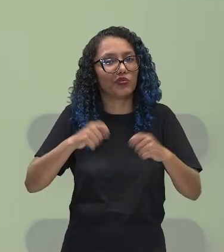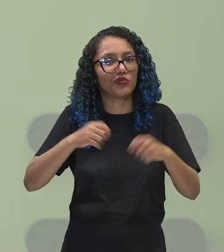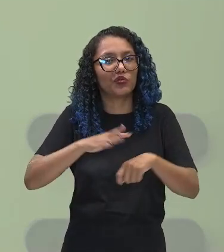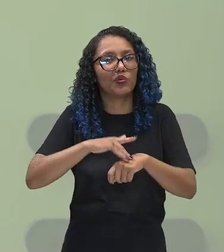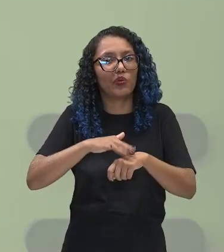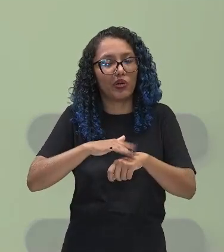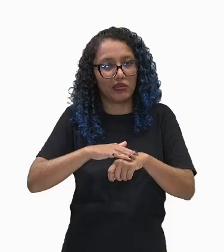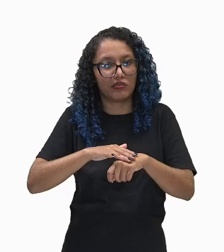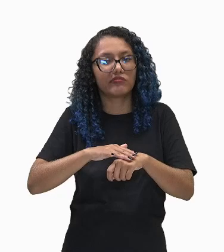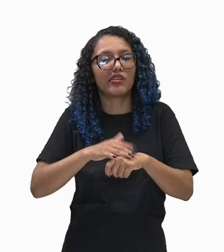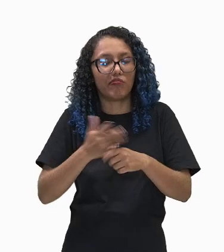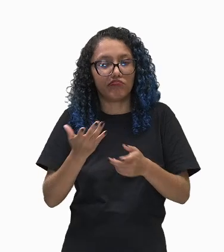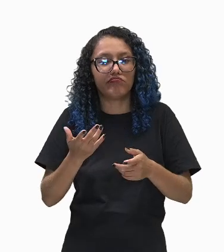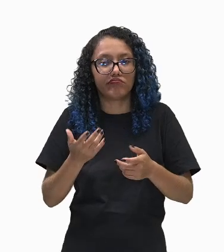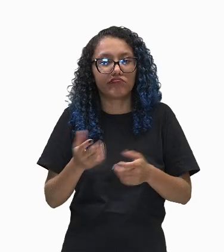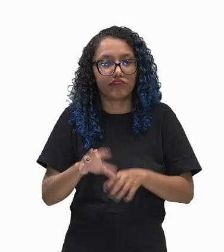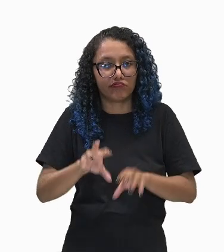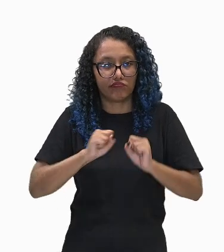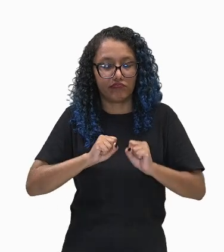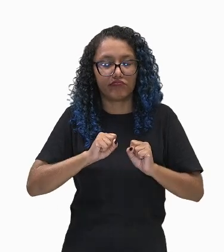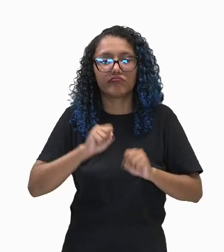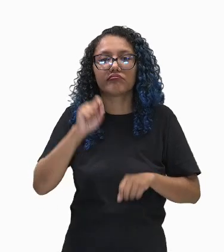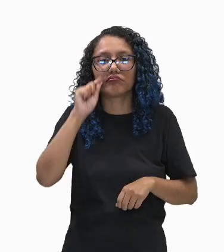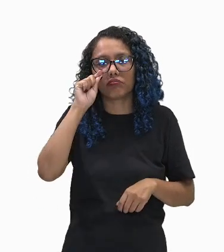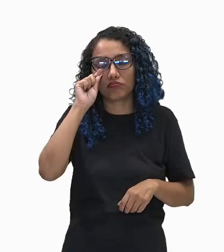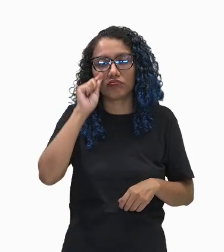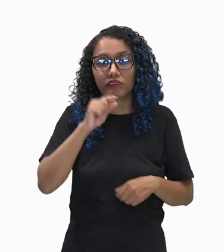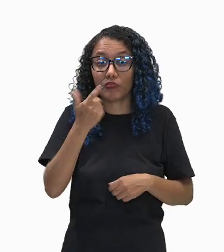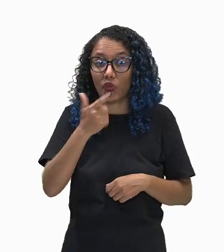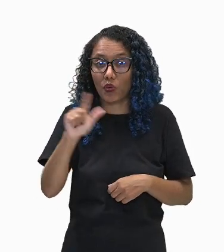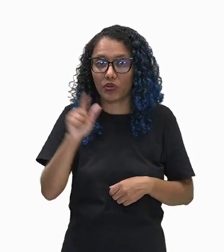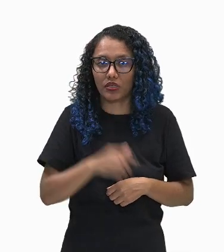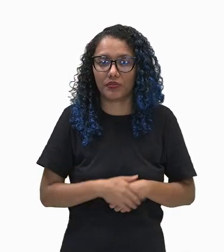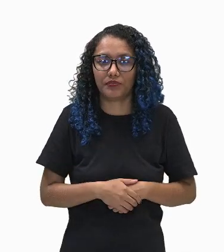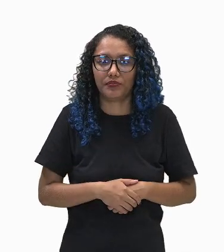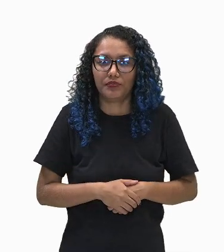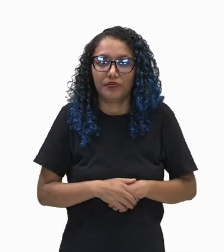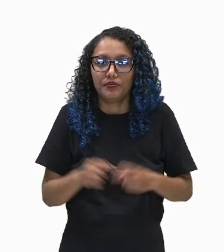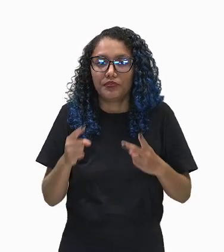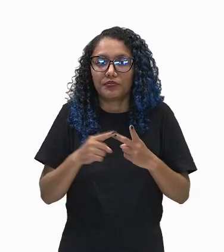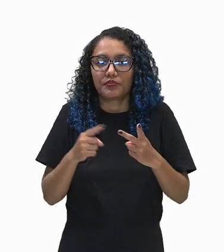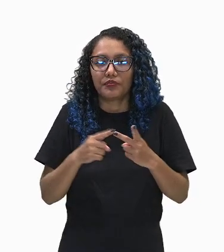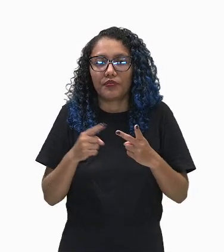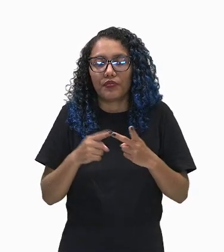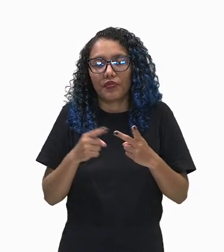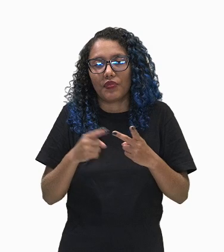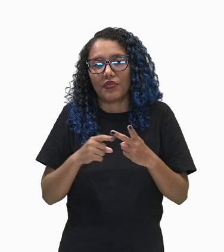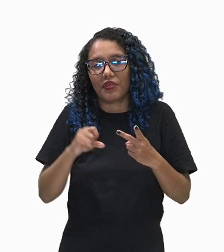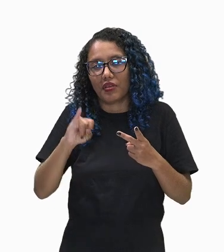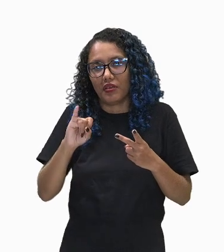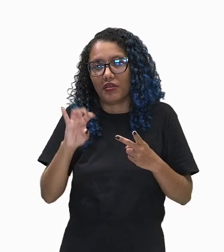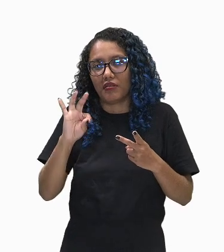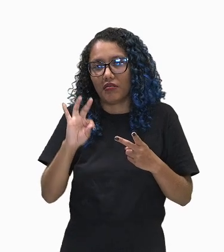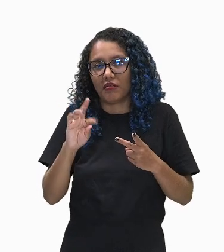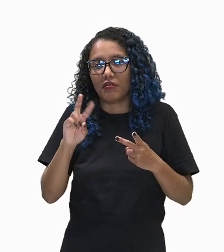dessa insuficiência. Vamos ver aí a outra doença relacionada, que é a infecção do trato